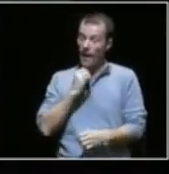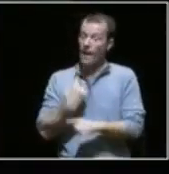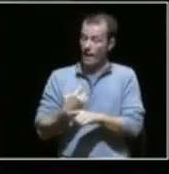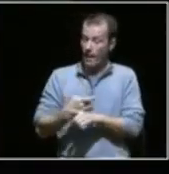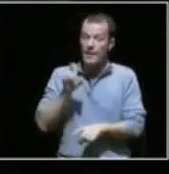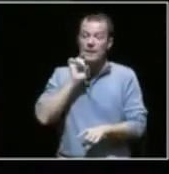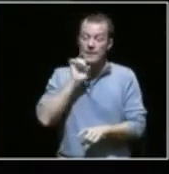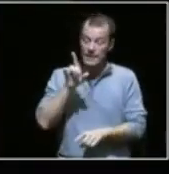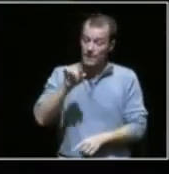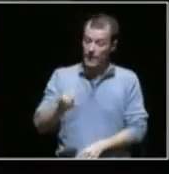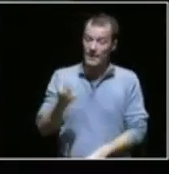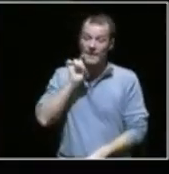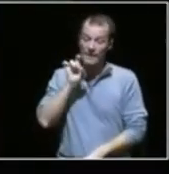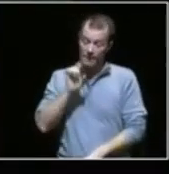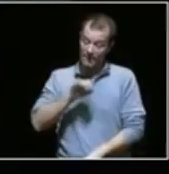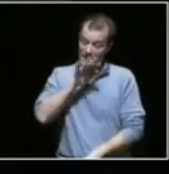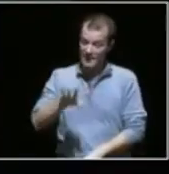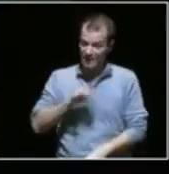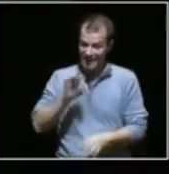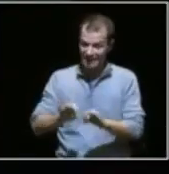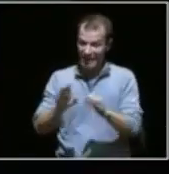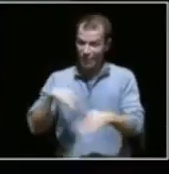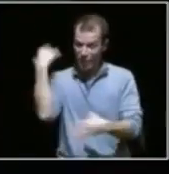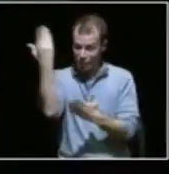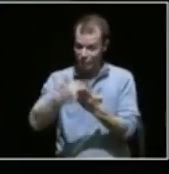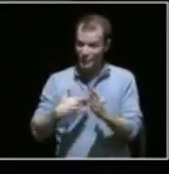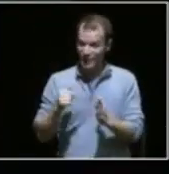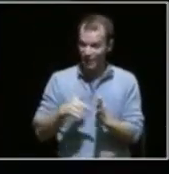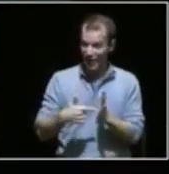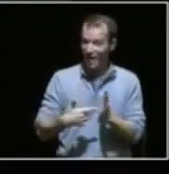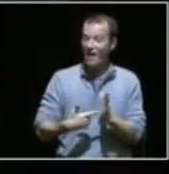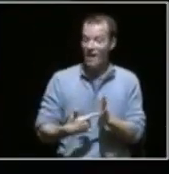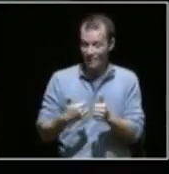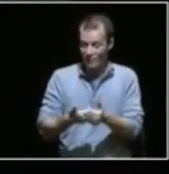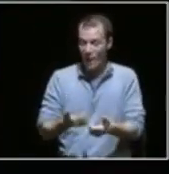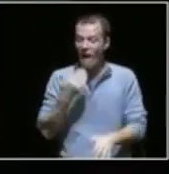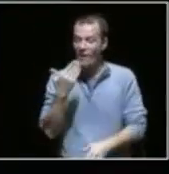privacidade familiar, como previsto na Constituição da República Portuguesa. Muito obrigado, Sr. Presidente.